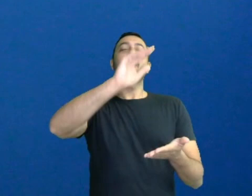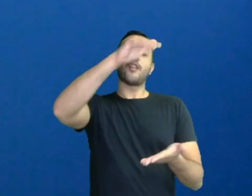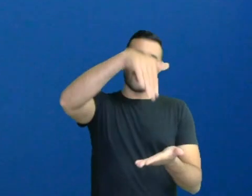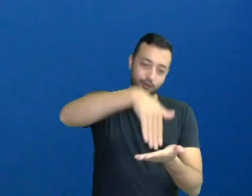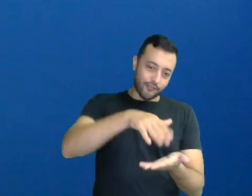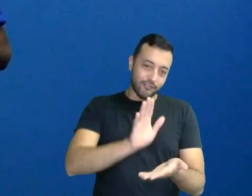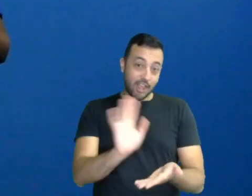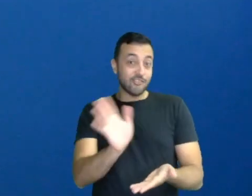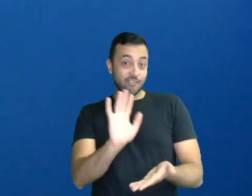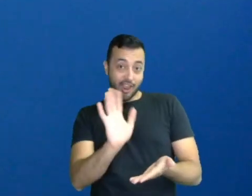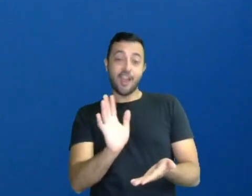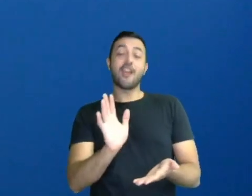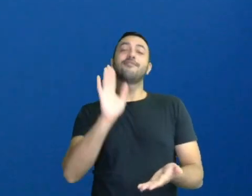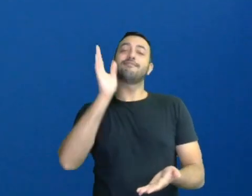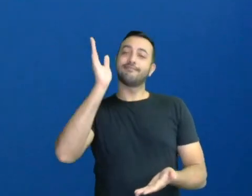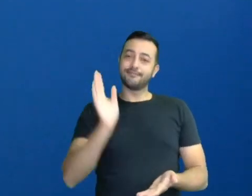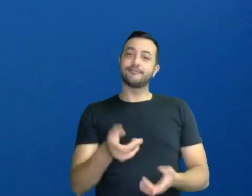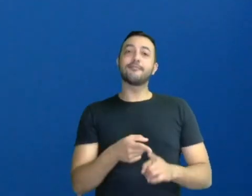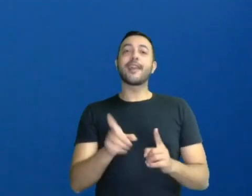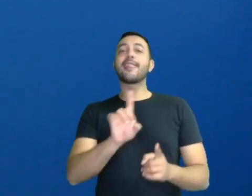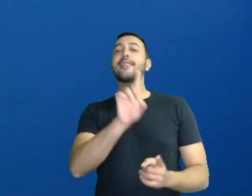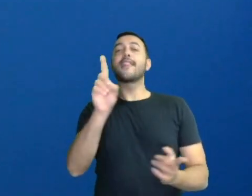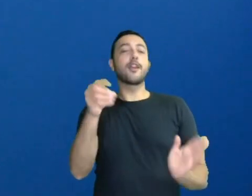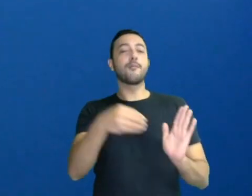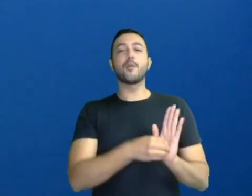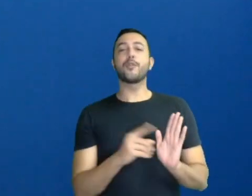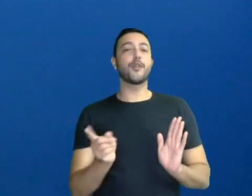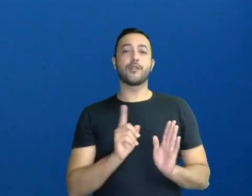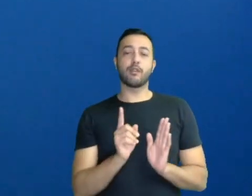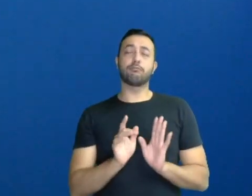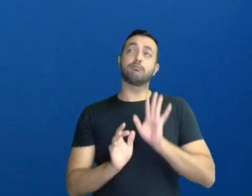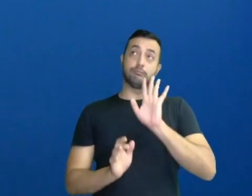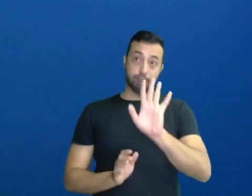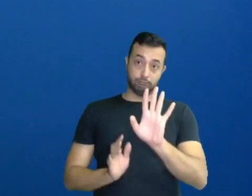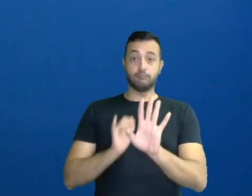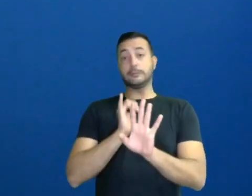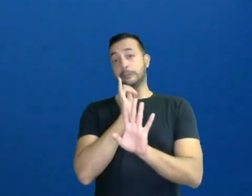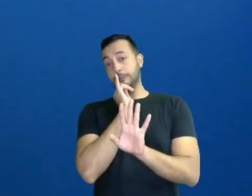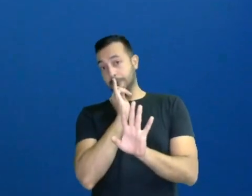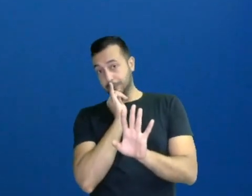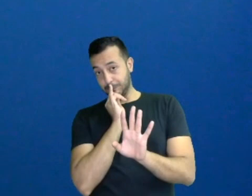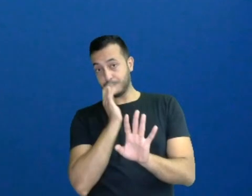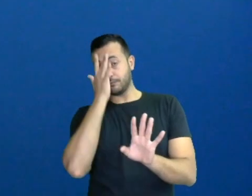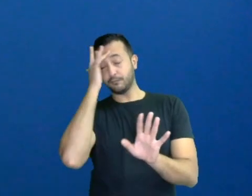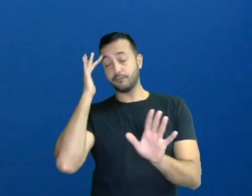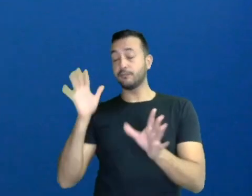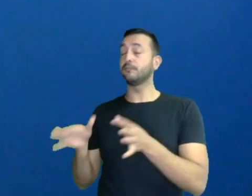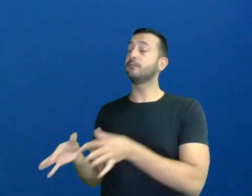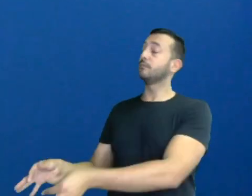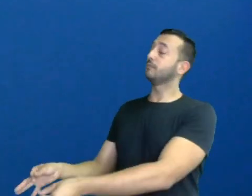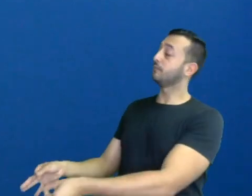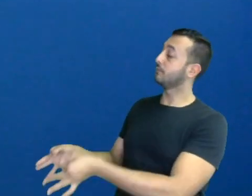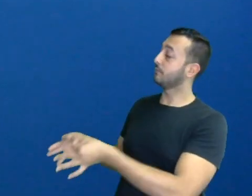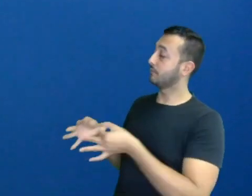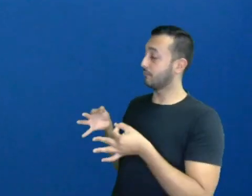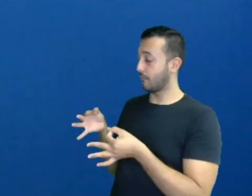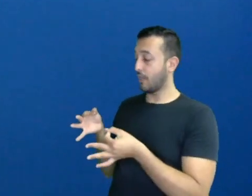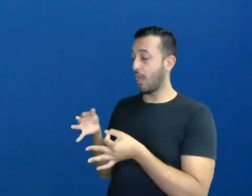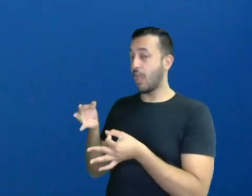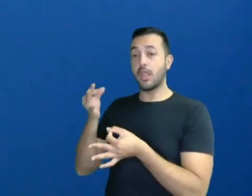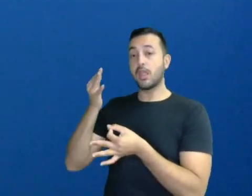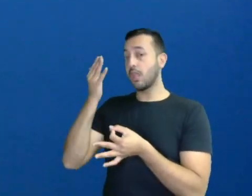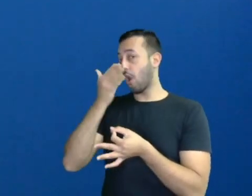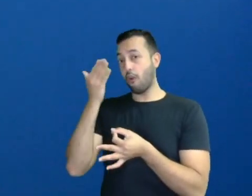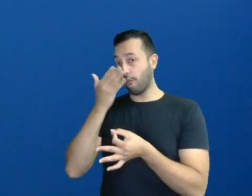despedida essa pessoa mas não dá ter aí a pessoa que vai receber esse bilhete não